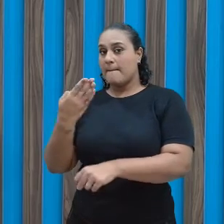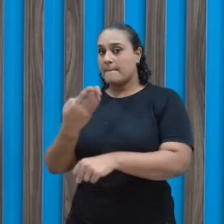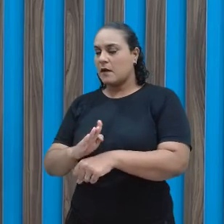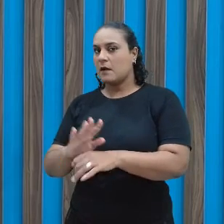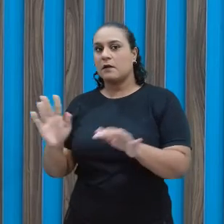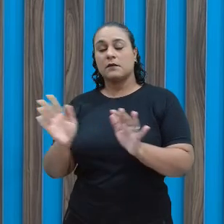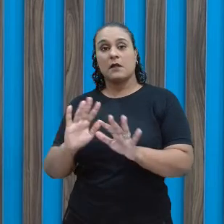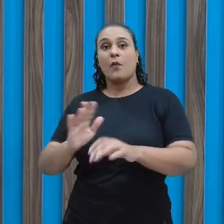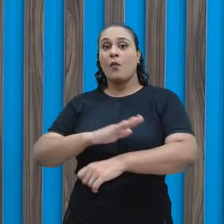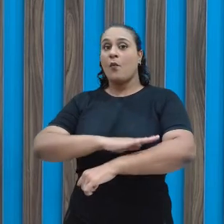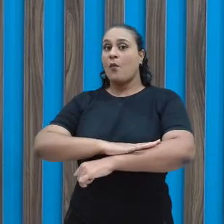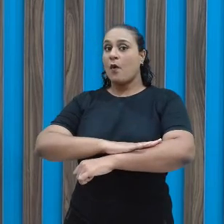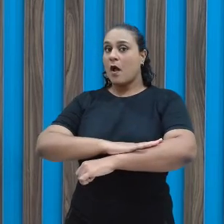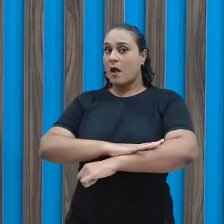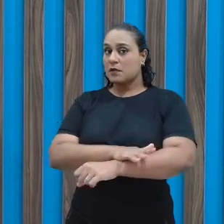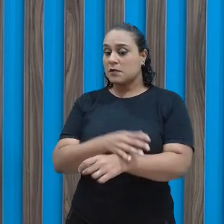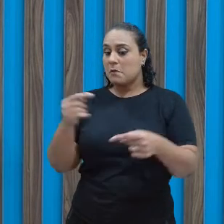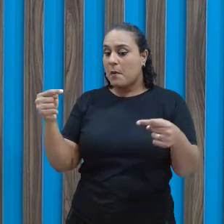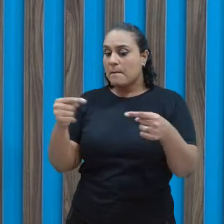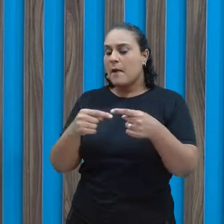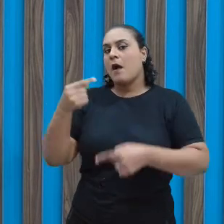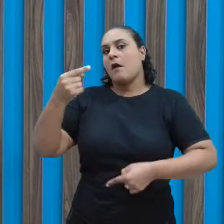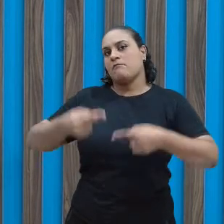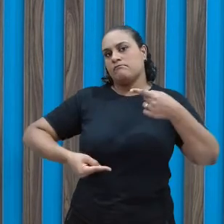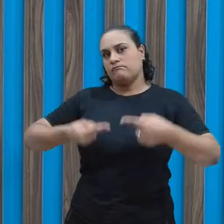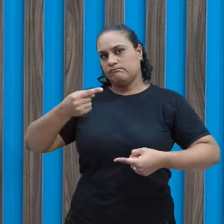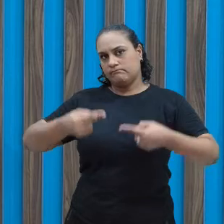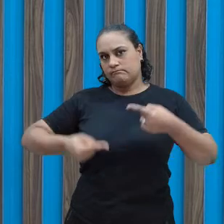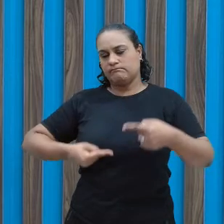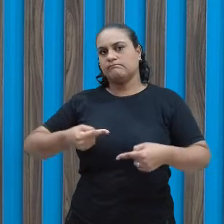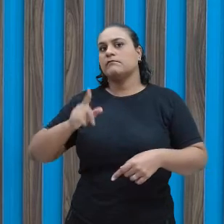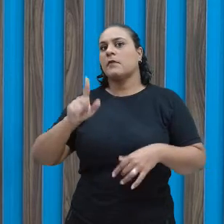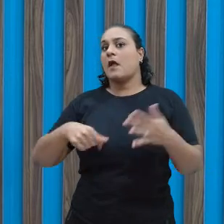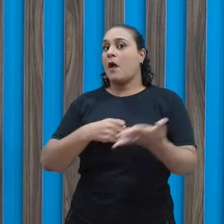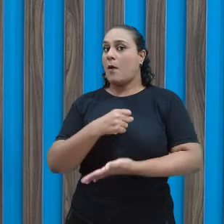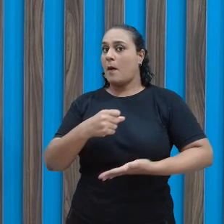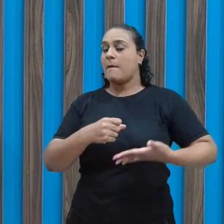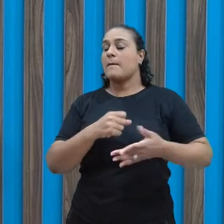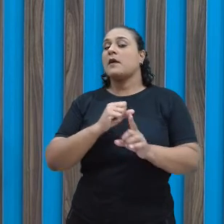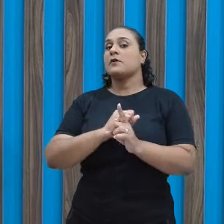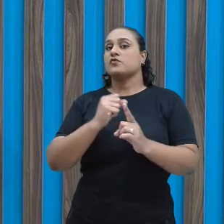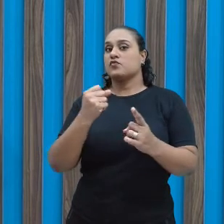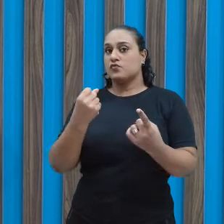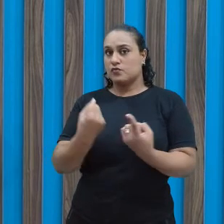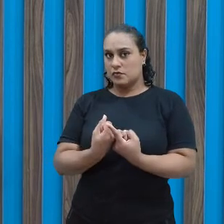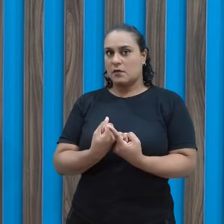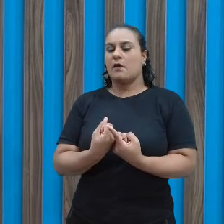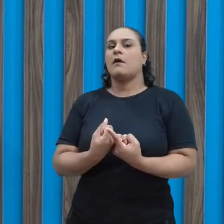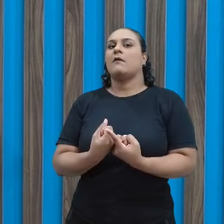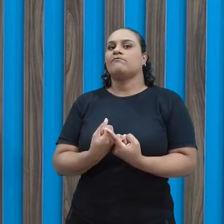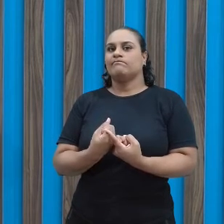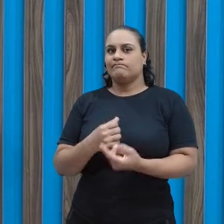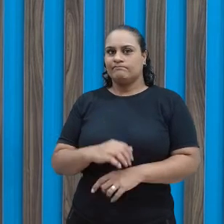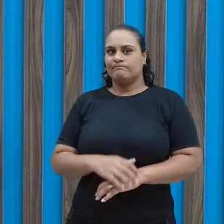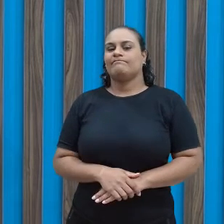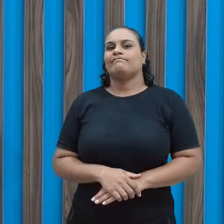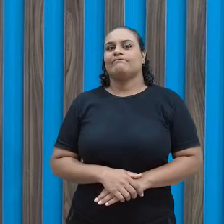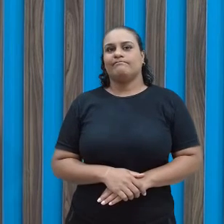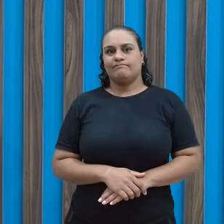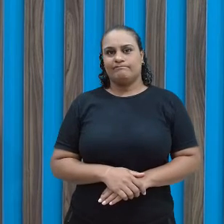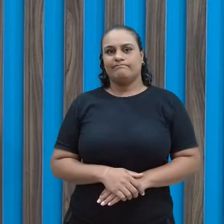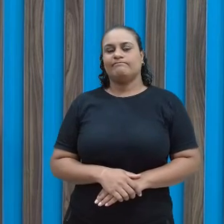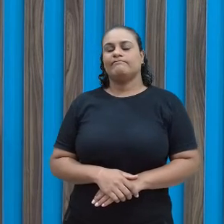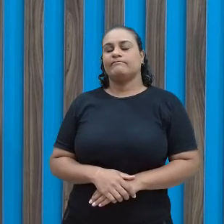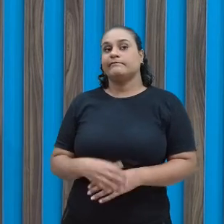uma política, gente. Racismo é uma base social que sustenta muitas outras